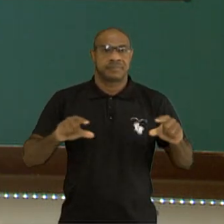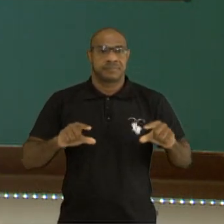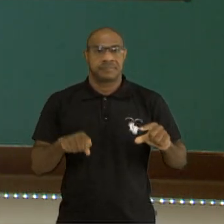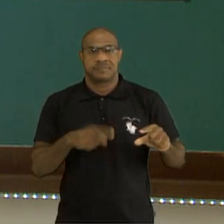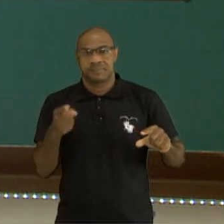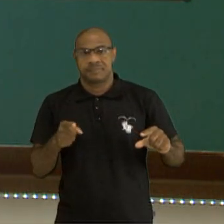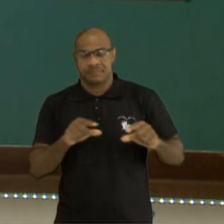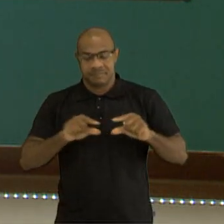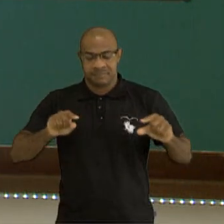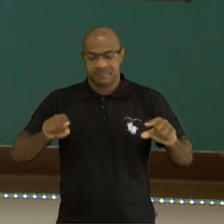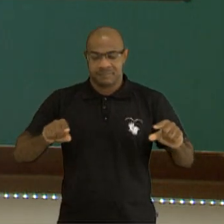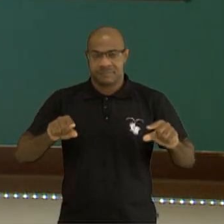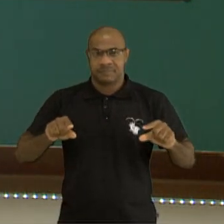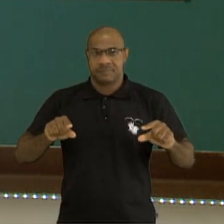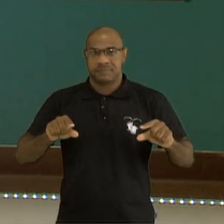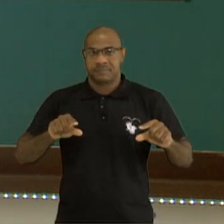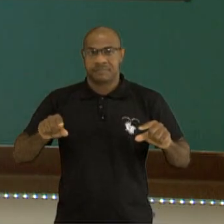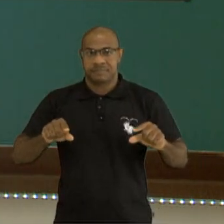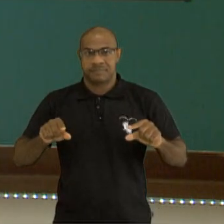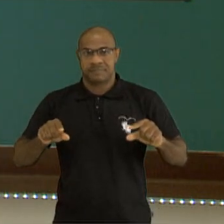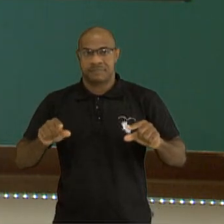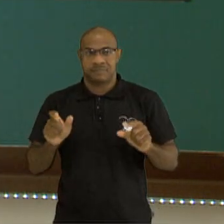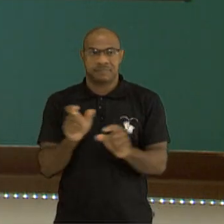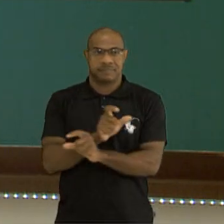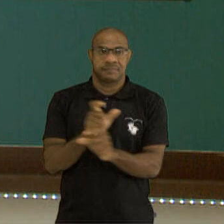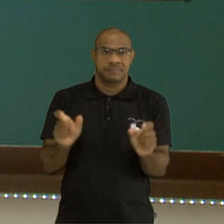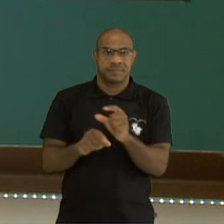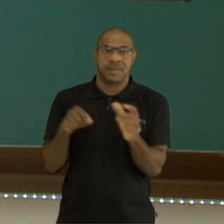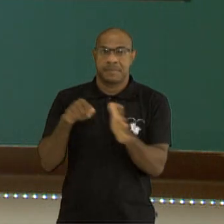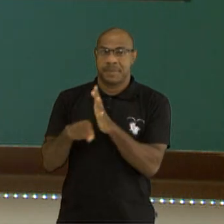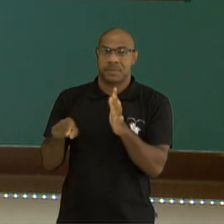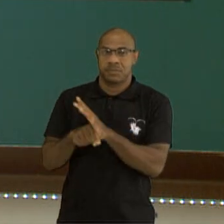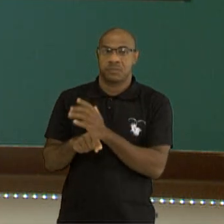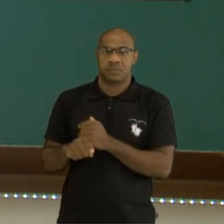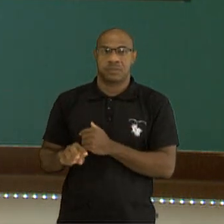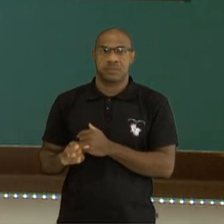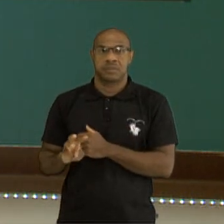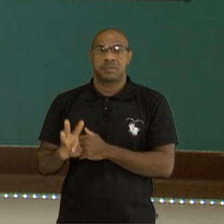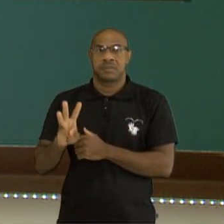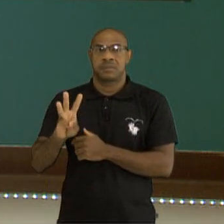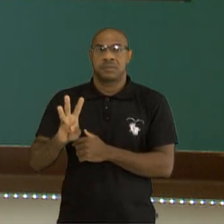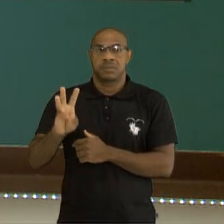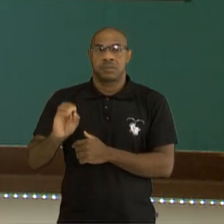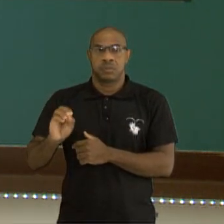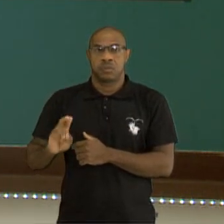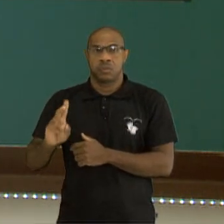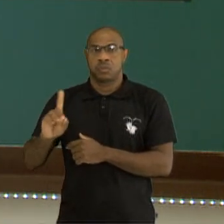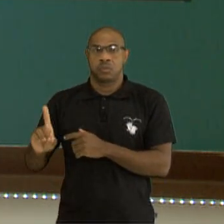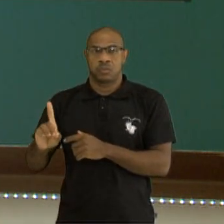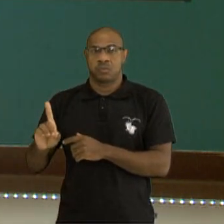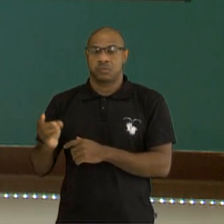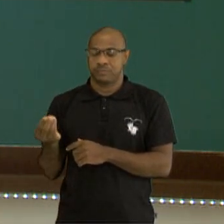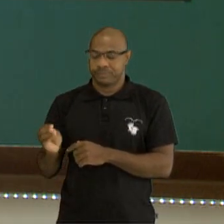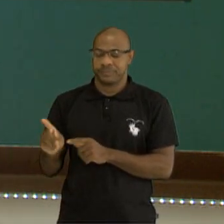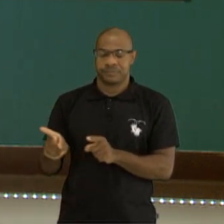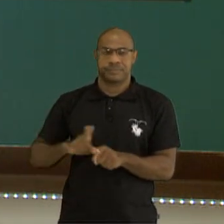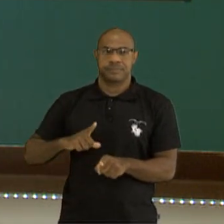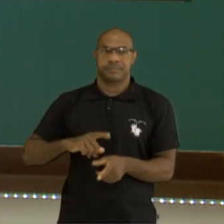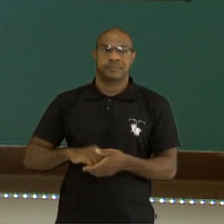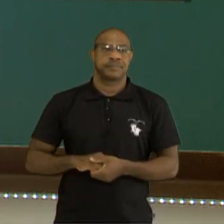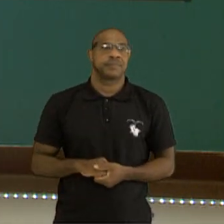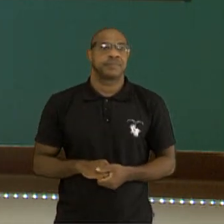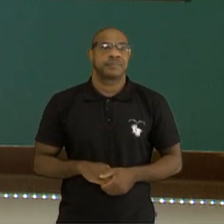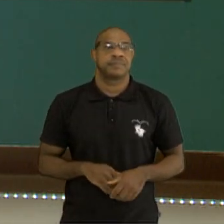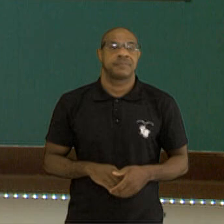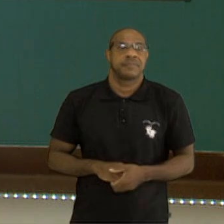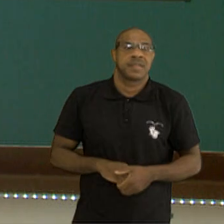Próxima frase com would. Só está invertido também porque é uma pergunta. Finalmente, letra D, a última. How